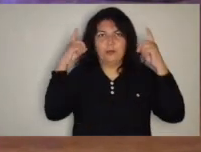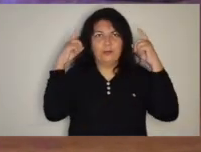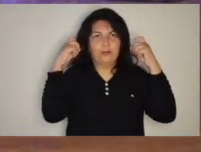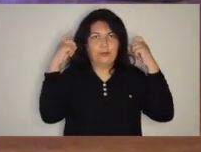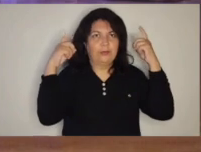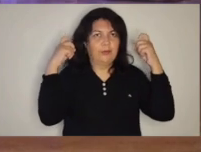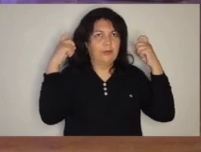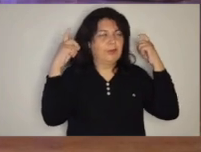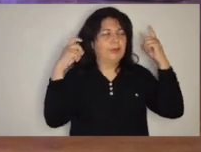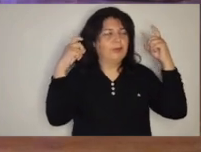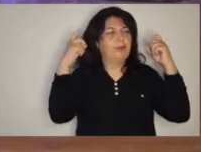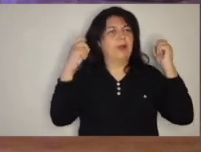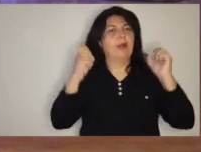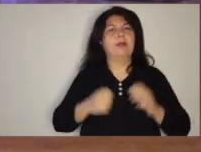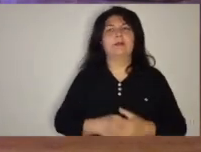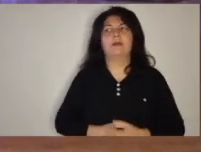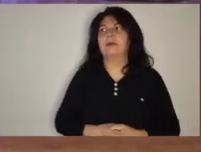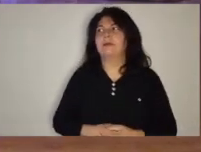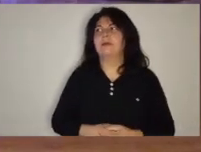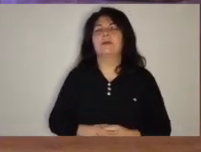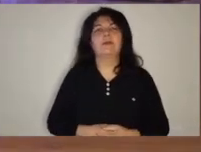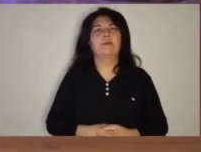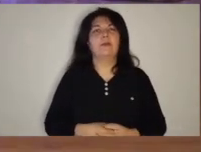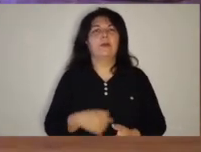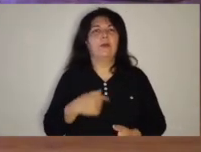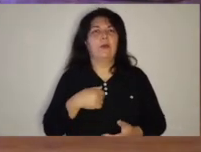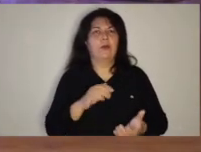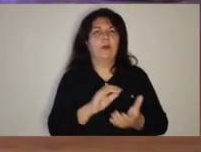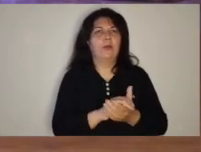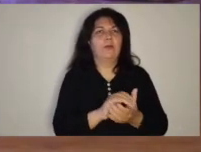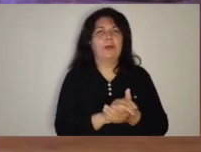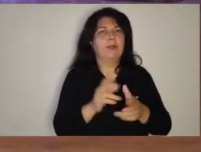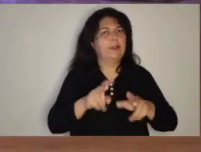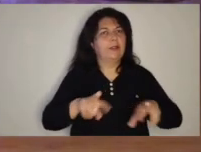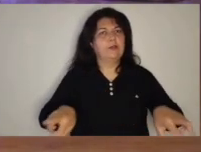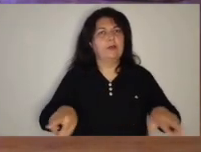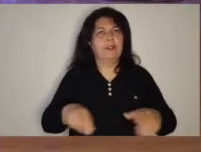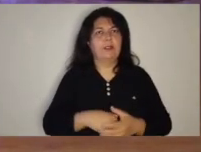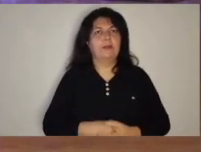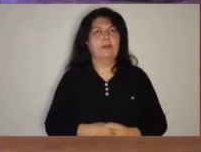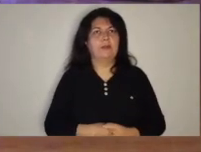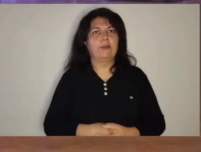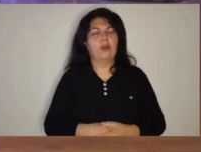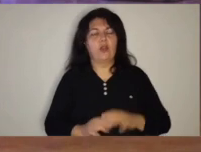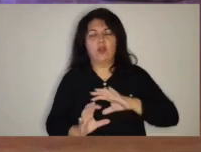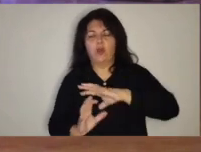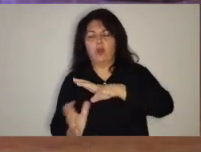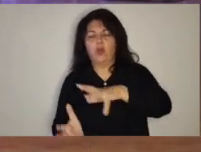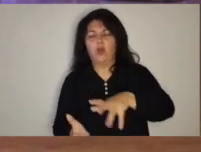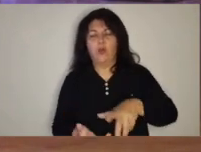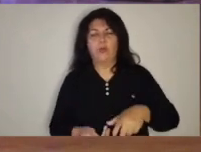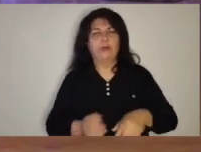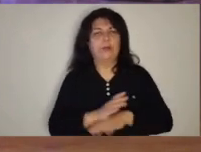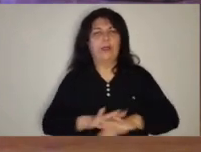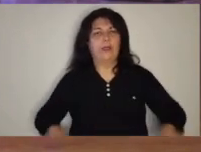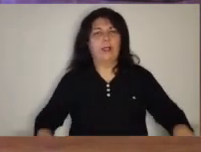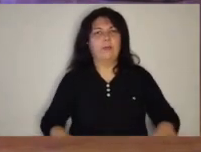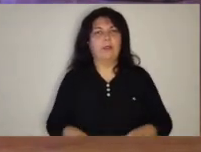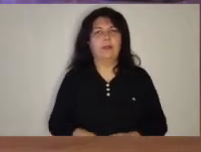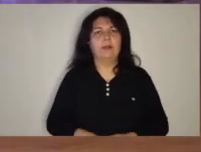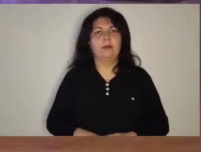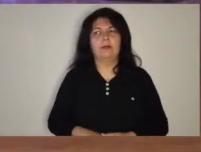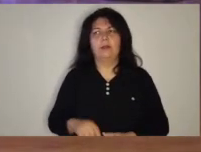meus pecados. Sou ansiosa. Eu e o Chico, a gente é mega diferente. O mundo está caindo. E o